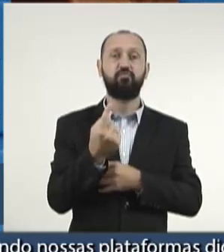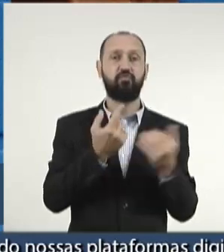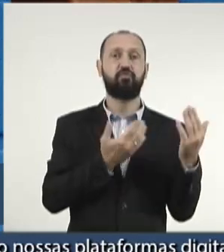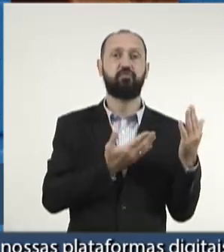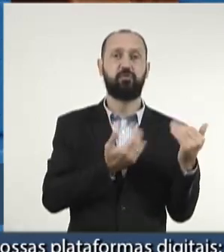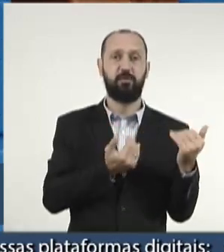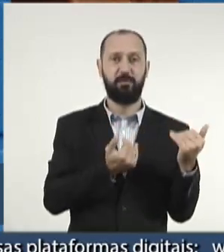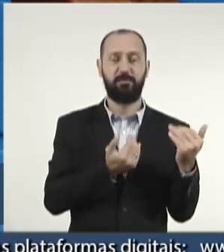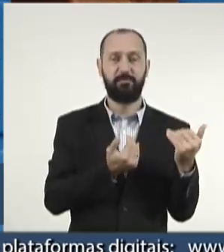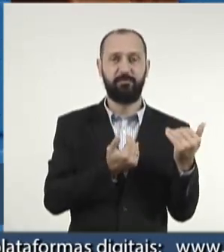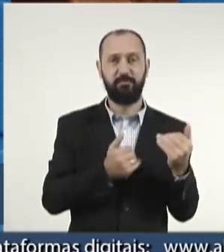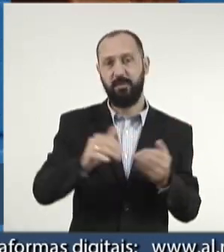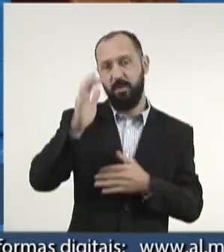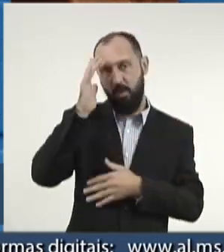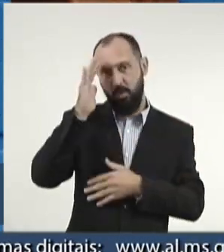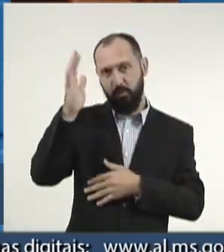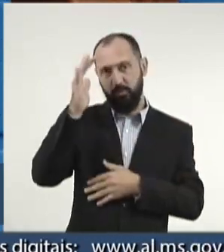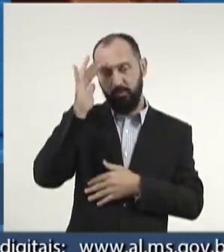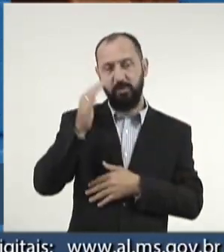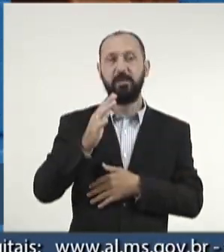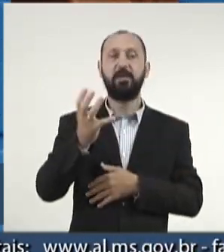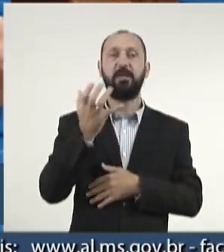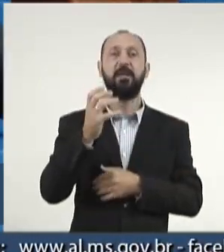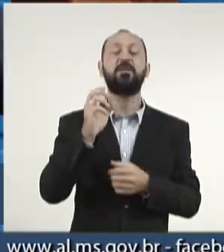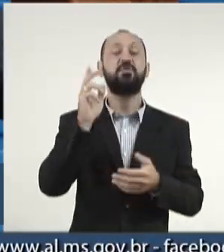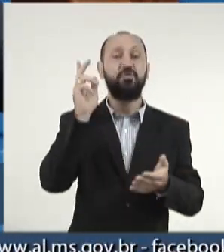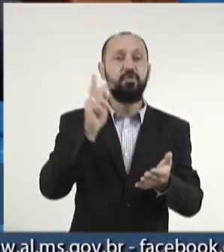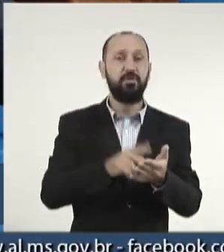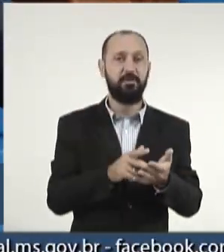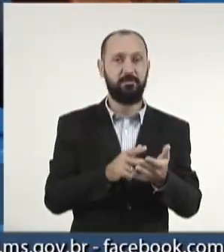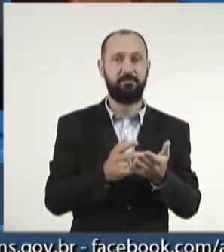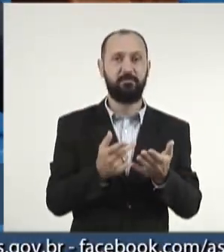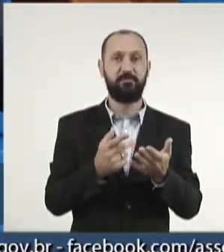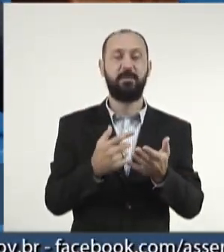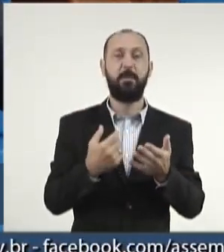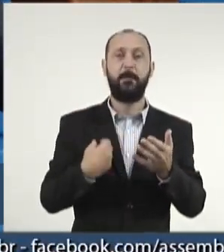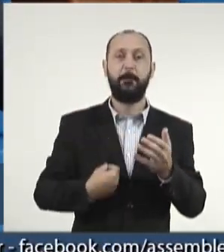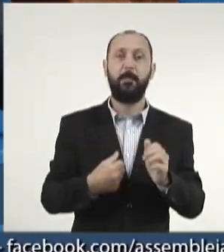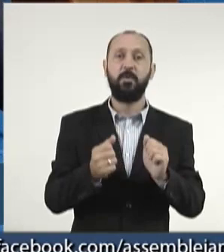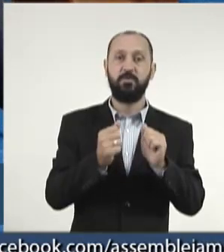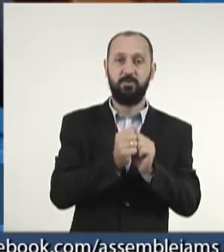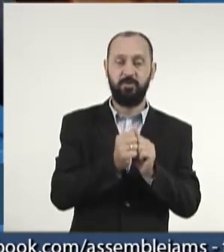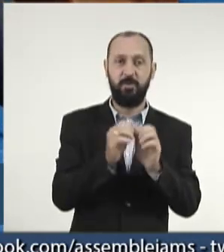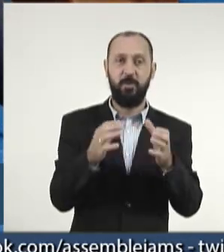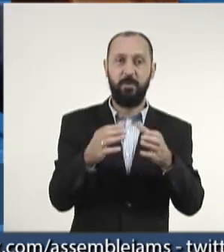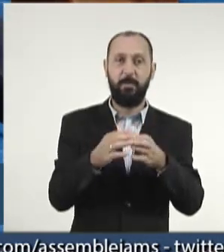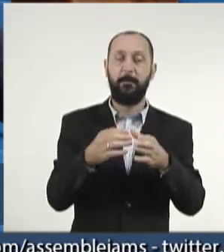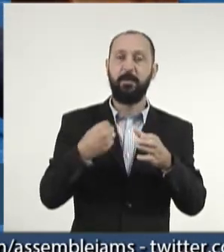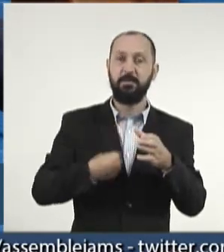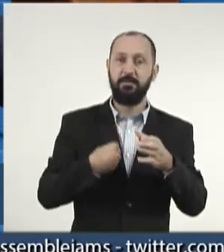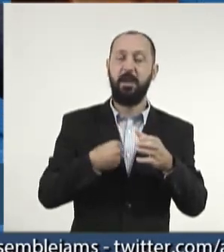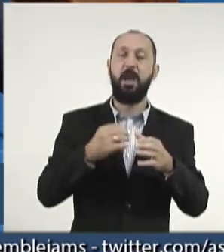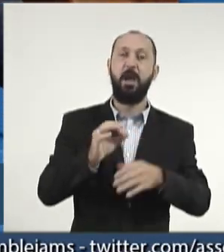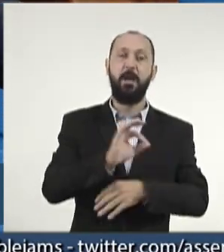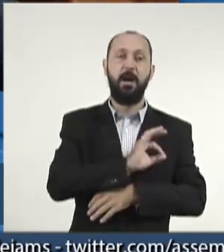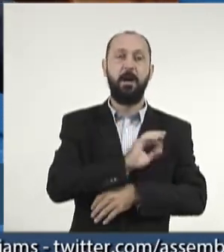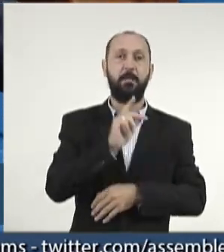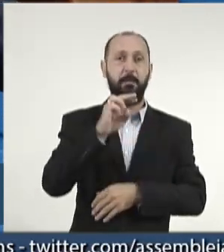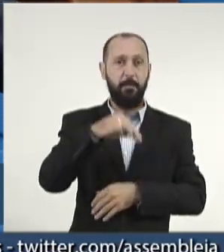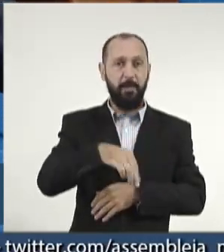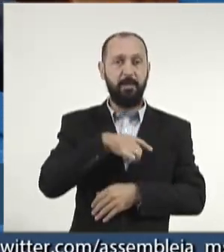jovem sonhador, querendo, na verdade, integrar os quadros da Polícia Militar para